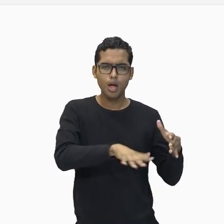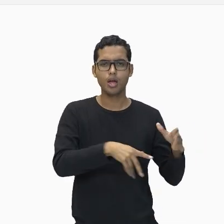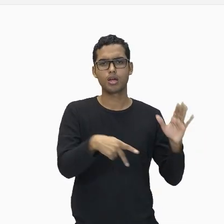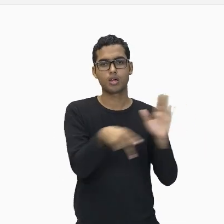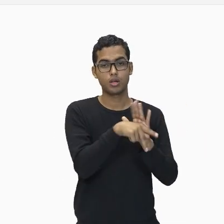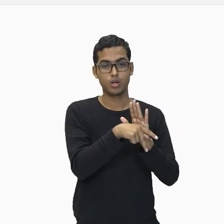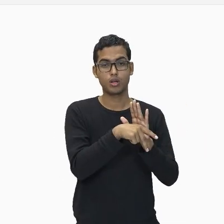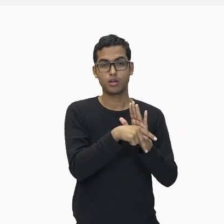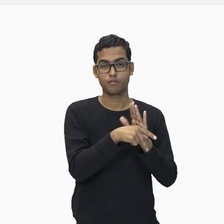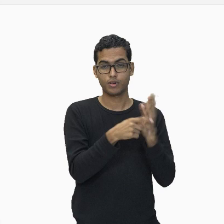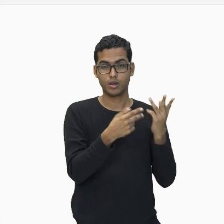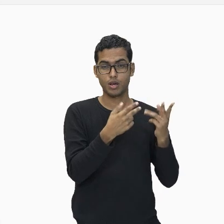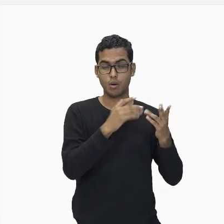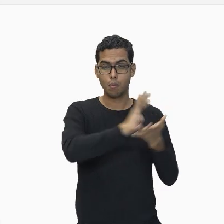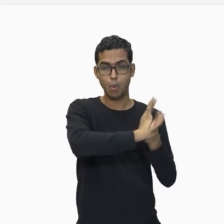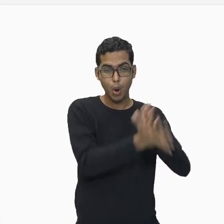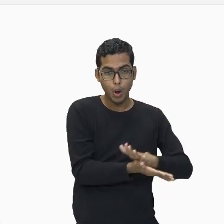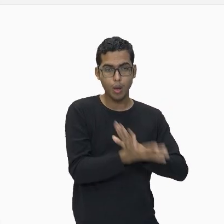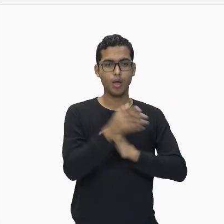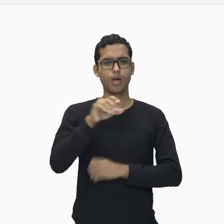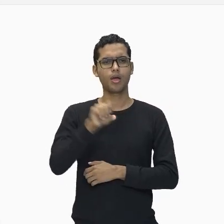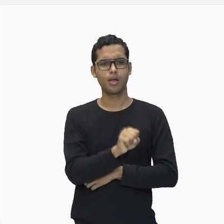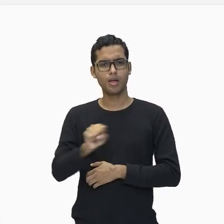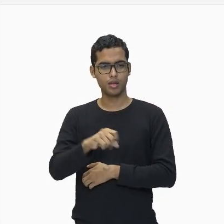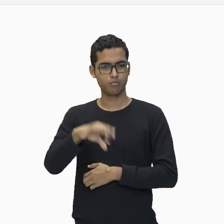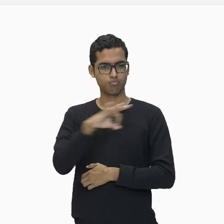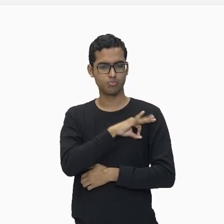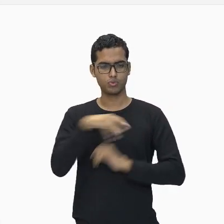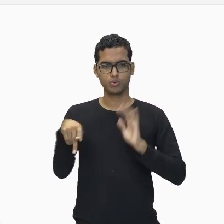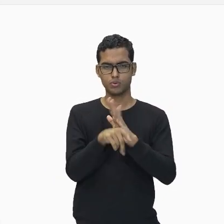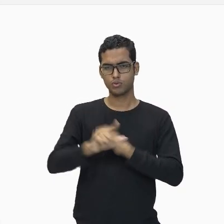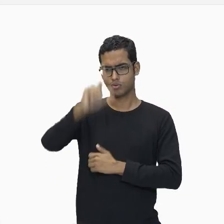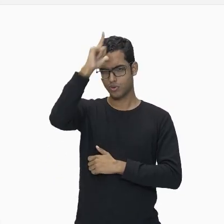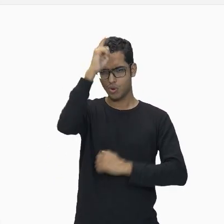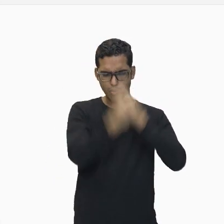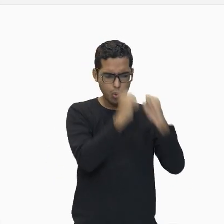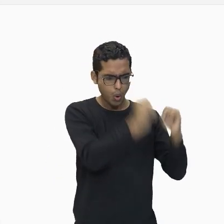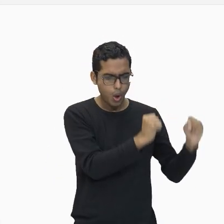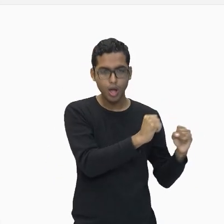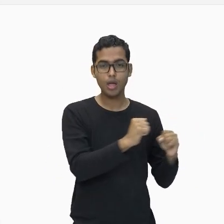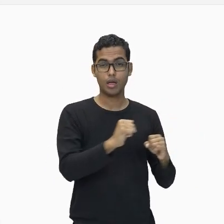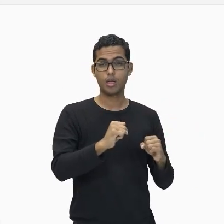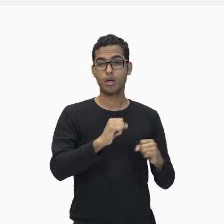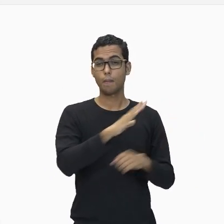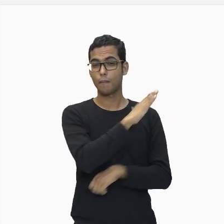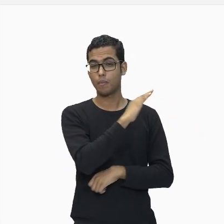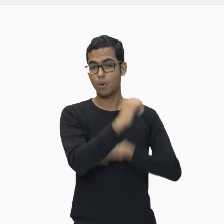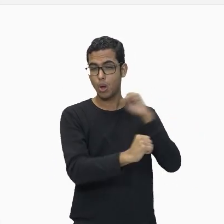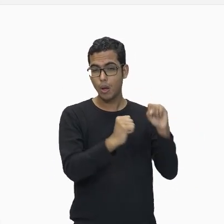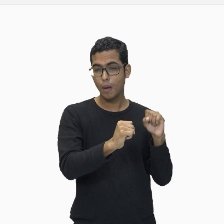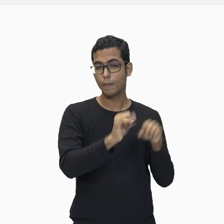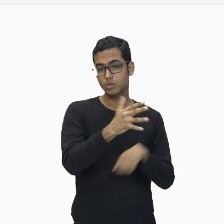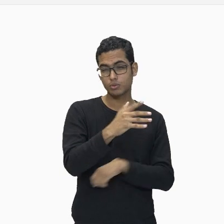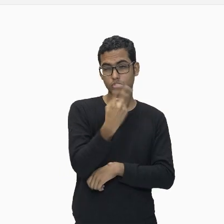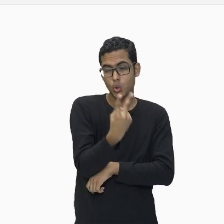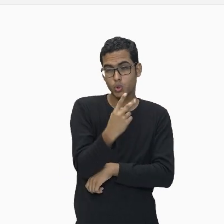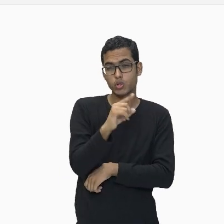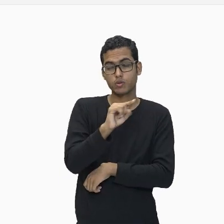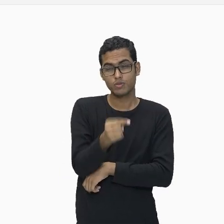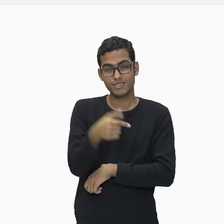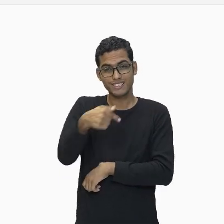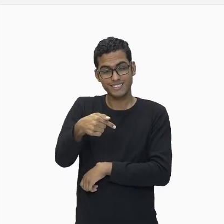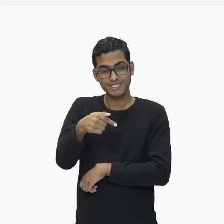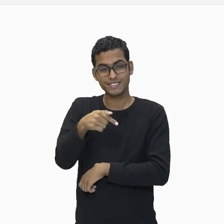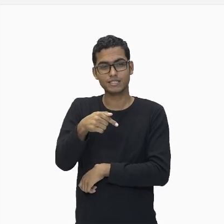SS, polícia alemã, assassinaram cerca de 2,7 milhões de judeus no campo